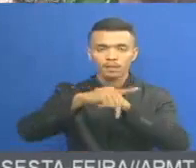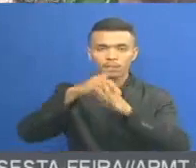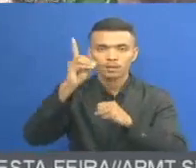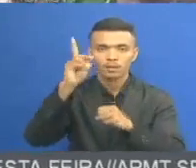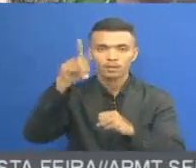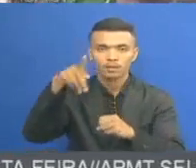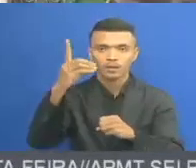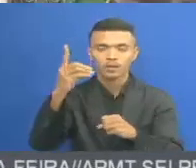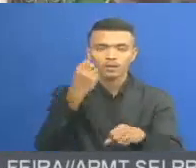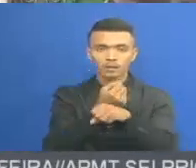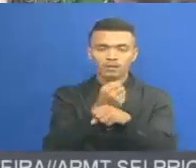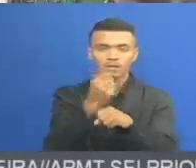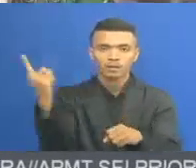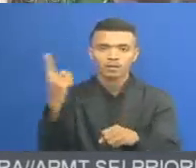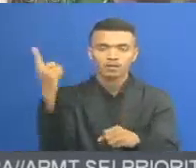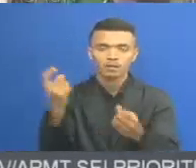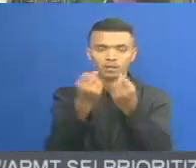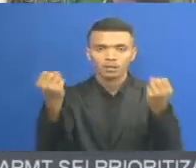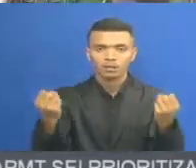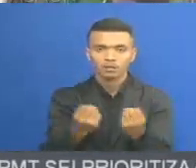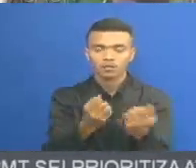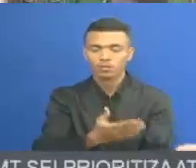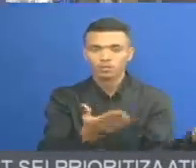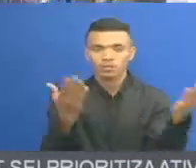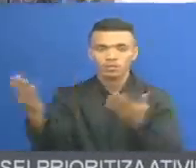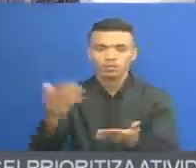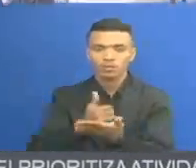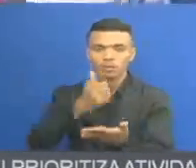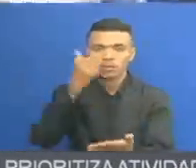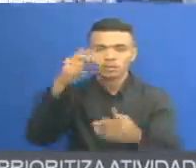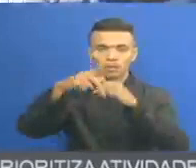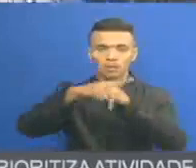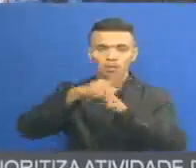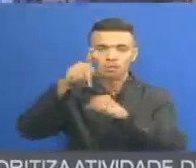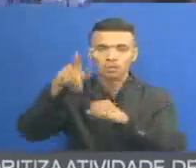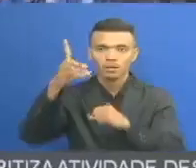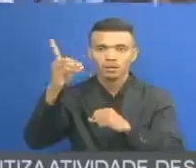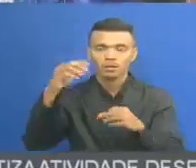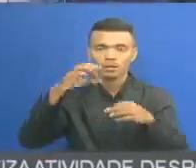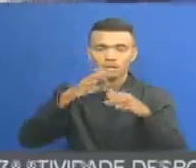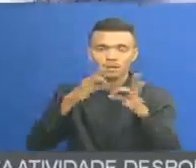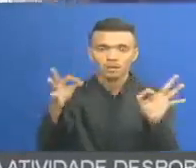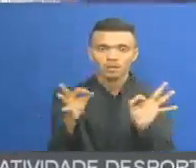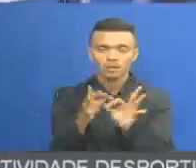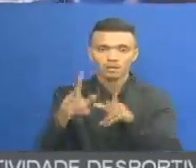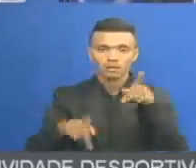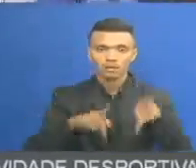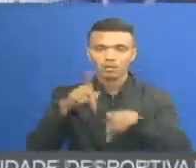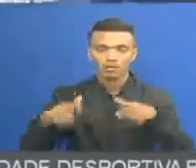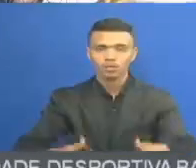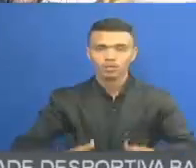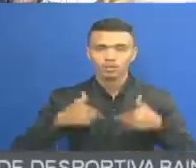Democrático mostra mete na fata em Suco Afaloicai, onde lore vitória do Partido Democrático, onde radia povo de Mores. Nia